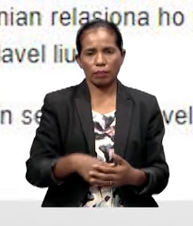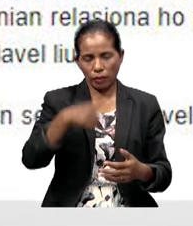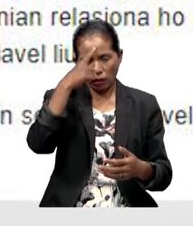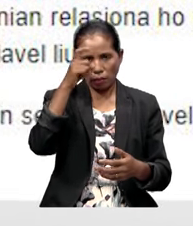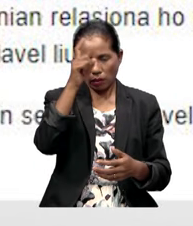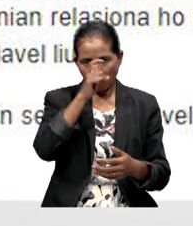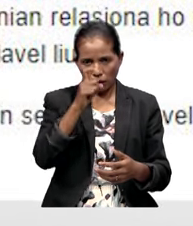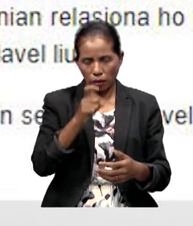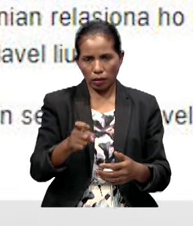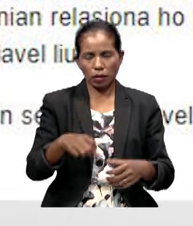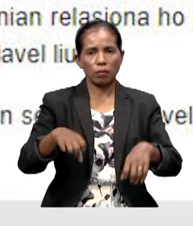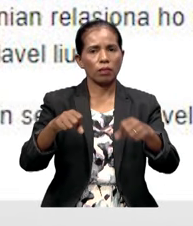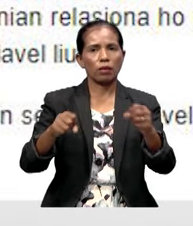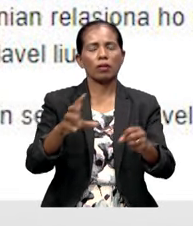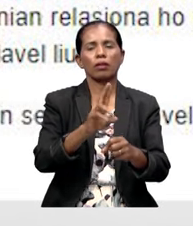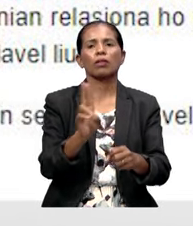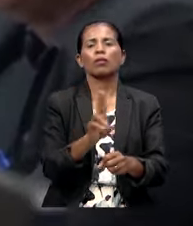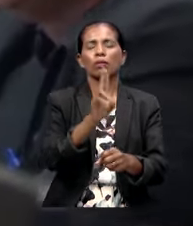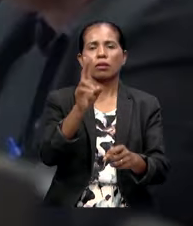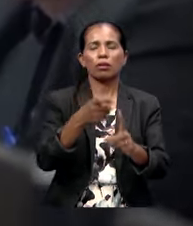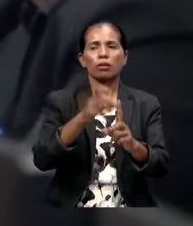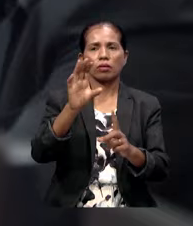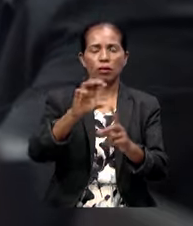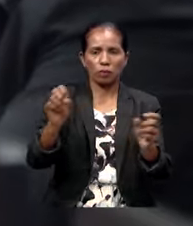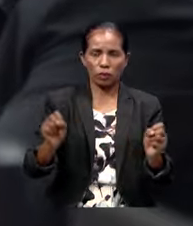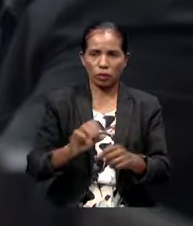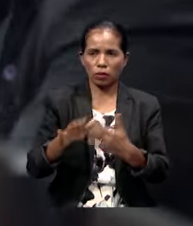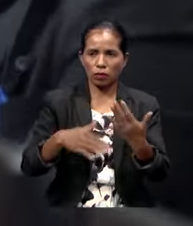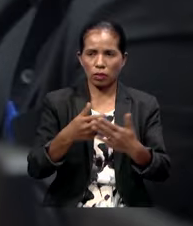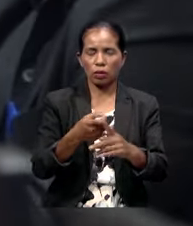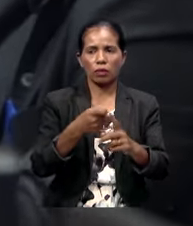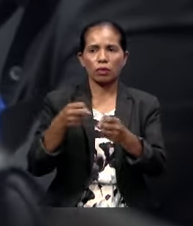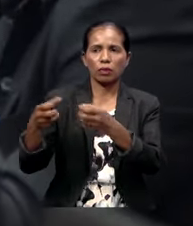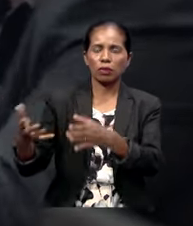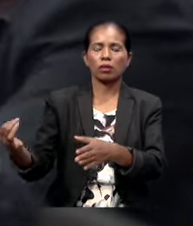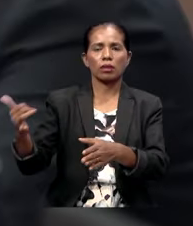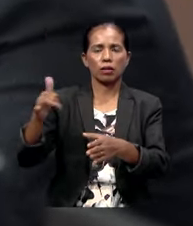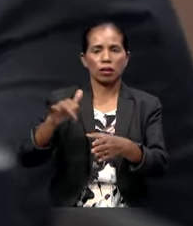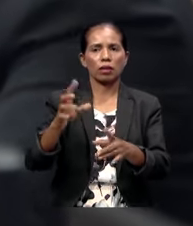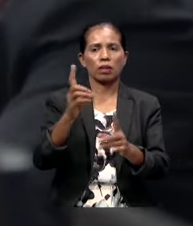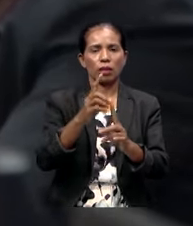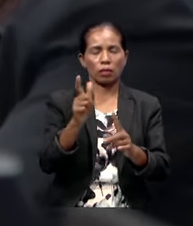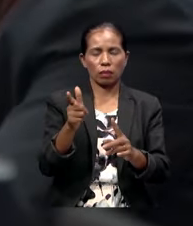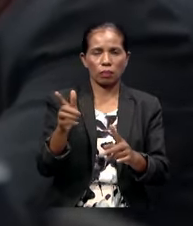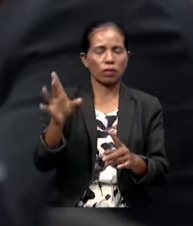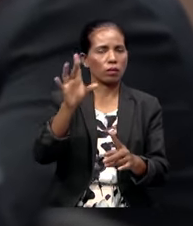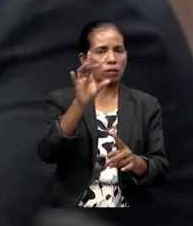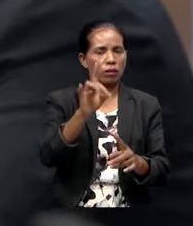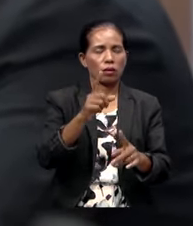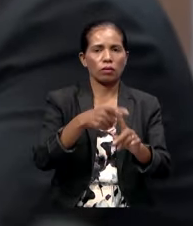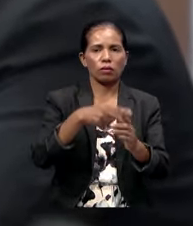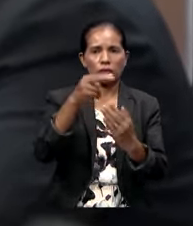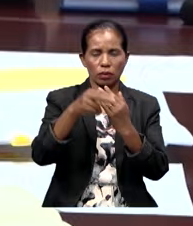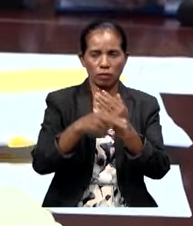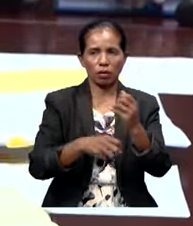idade no kondisão motorizada nebe utiliza husi Sefi Suku Sira nebe husi kona Sira nia kargu ia loron ruanulu resinualu fulang novembro tinan